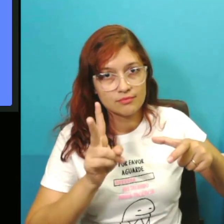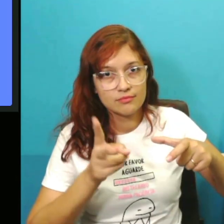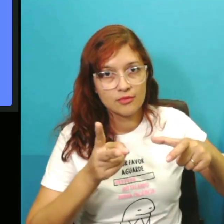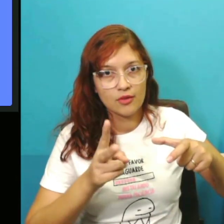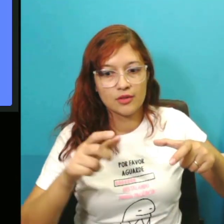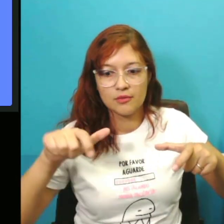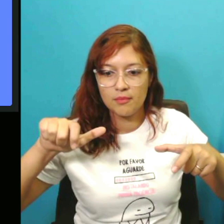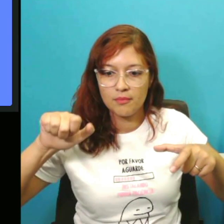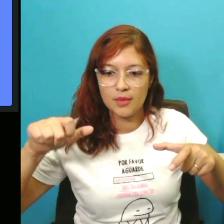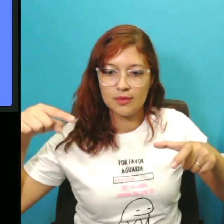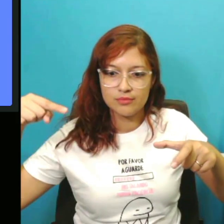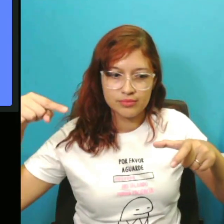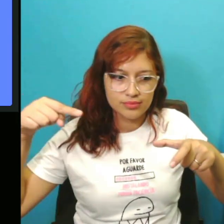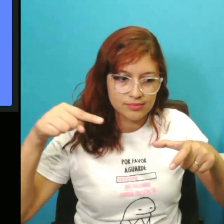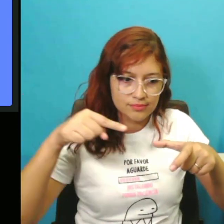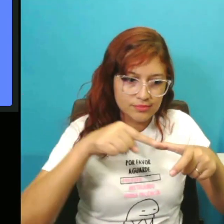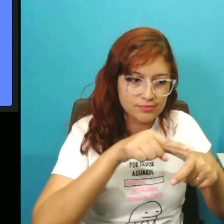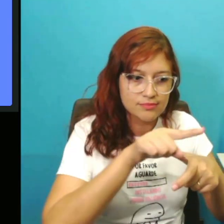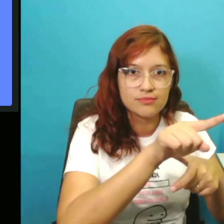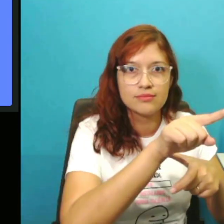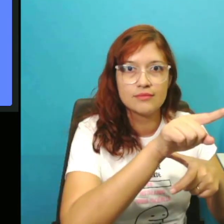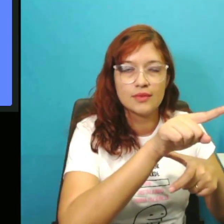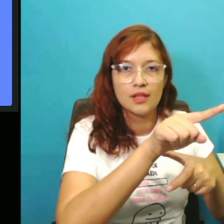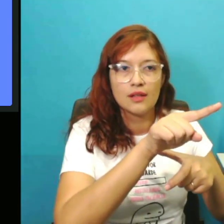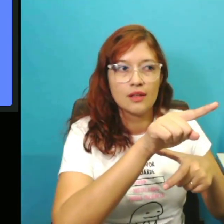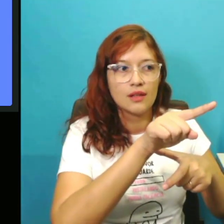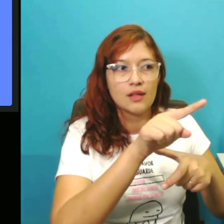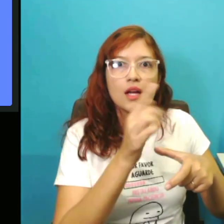incidindo mais uma vez sobre o CD.